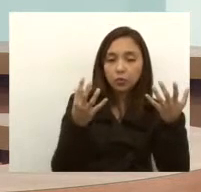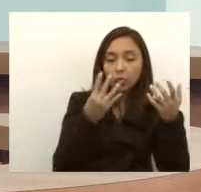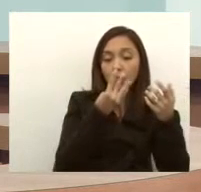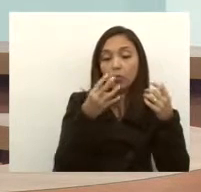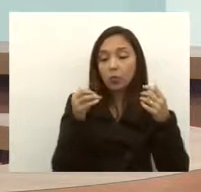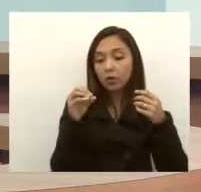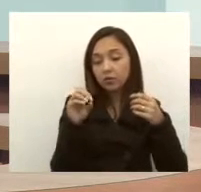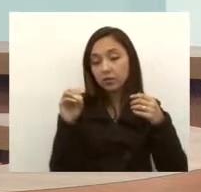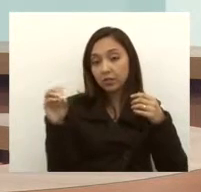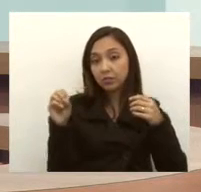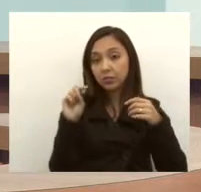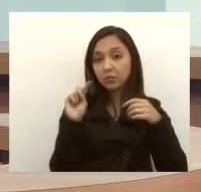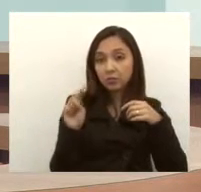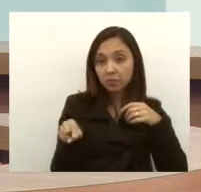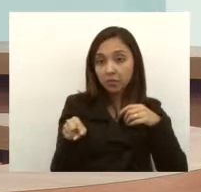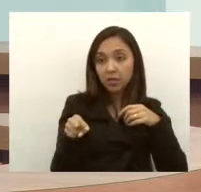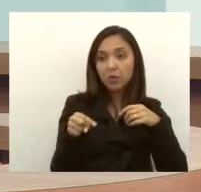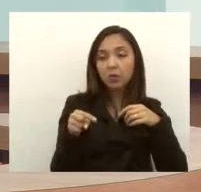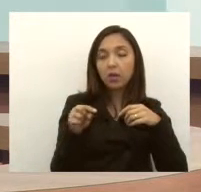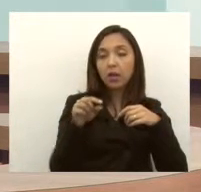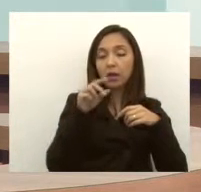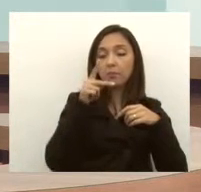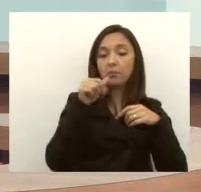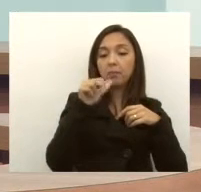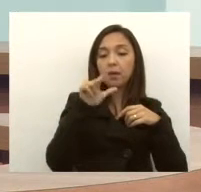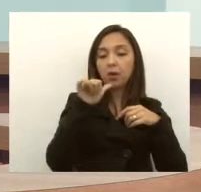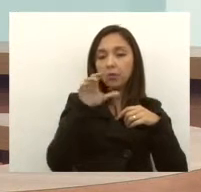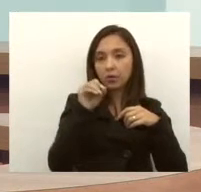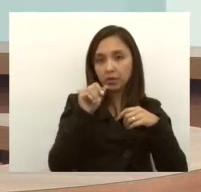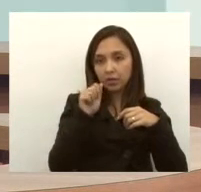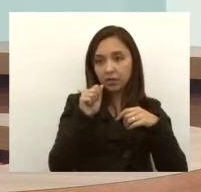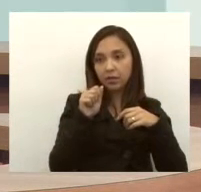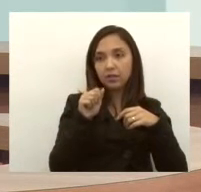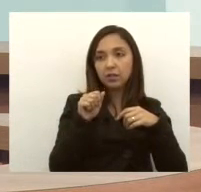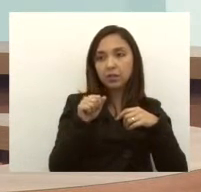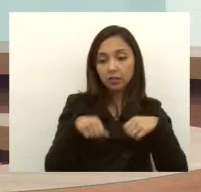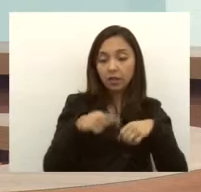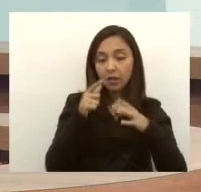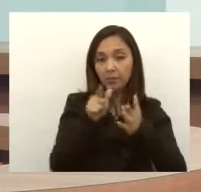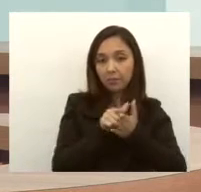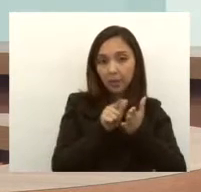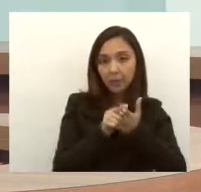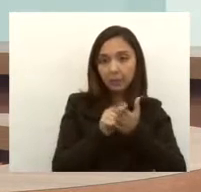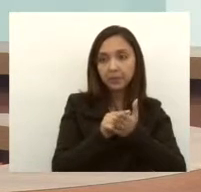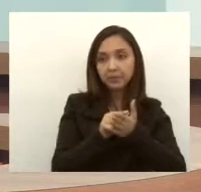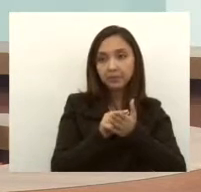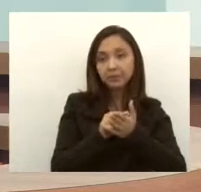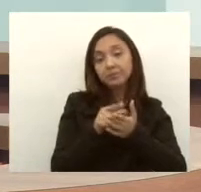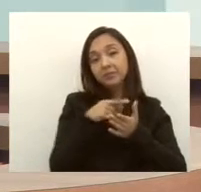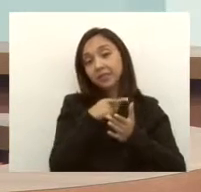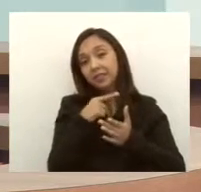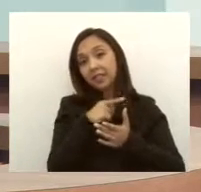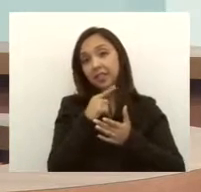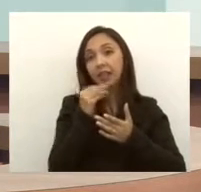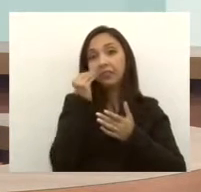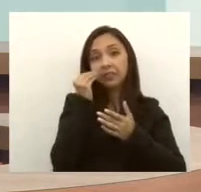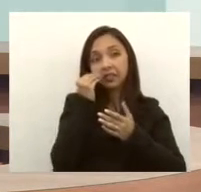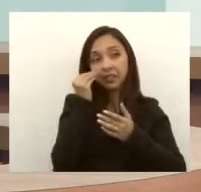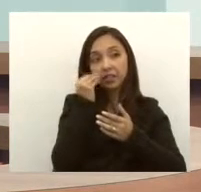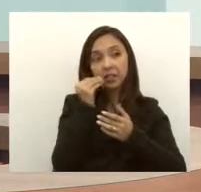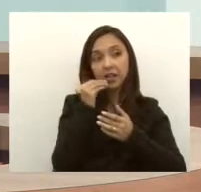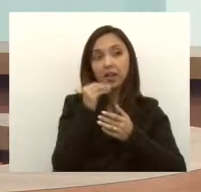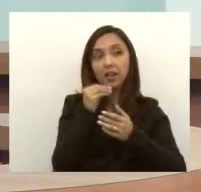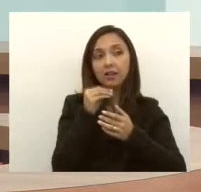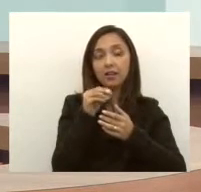R$ 400 mil, onde soltaram um documento, vereador Tico, né, que houve a intenção de pagar, que uma